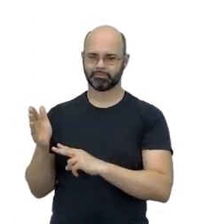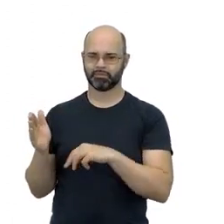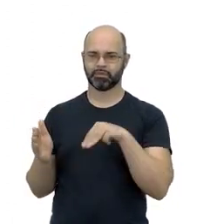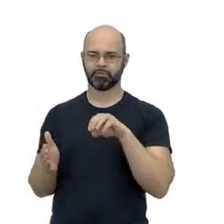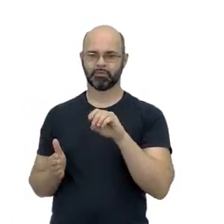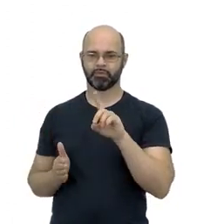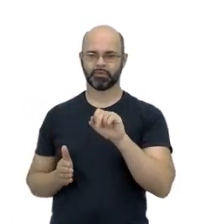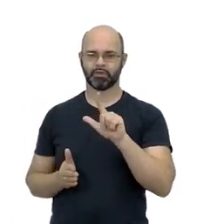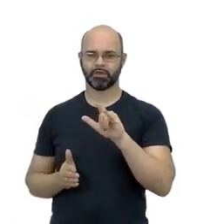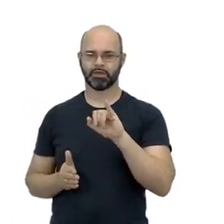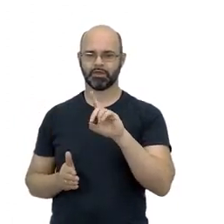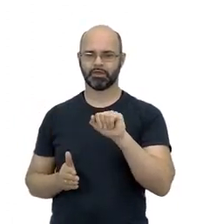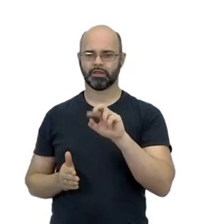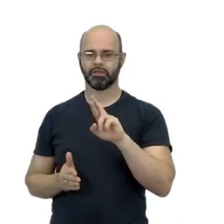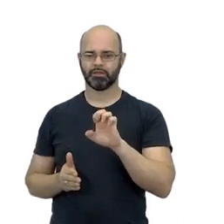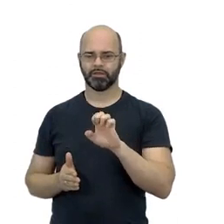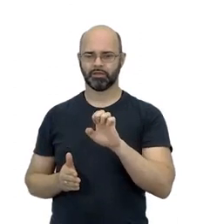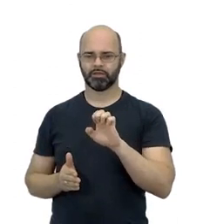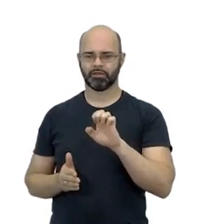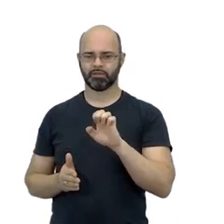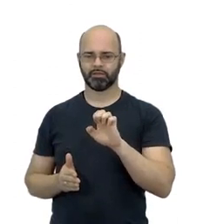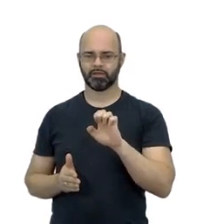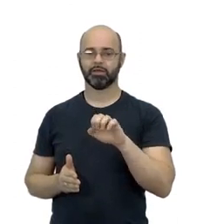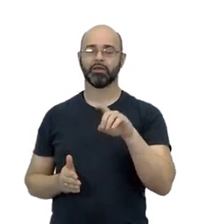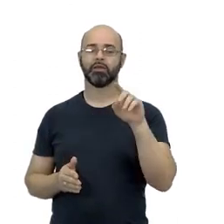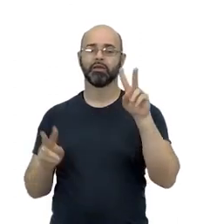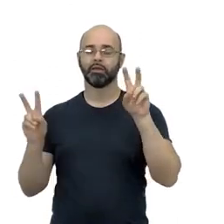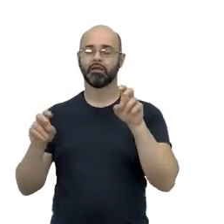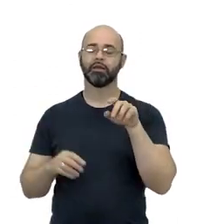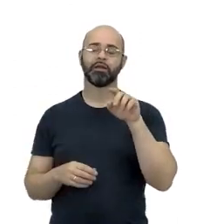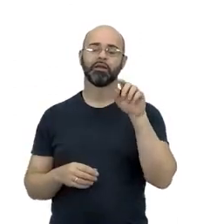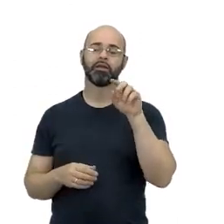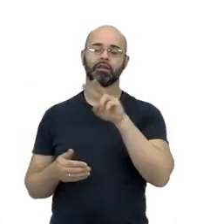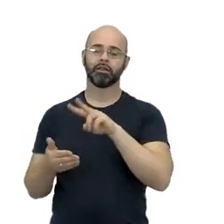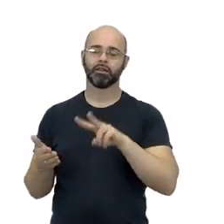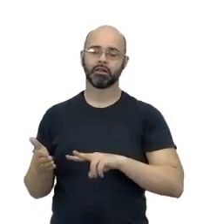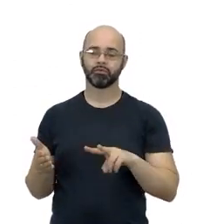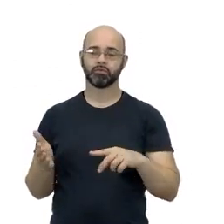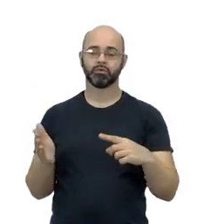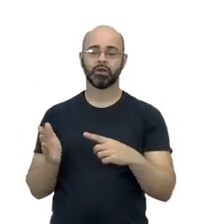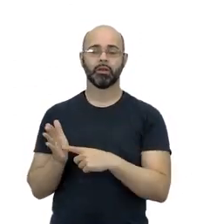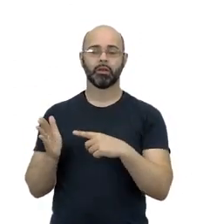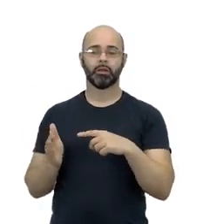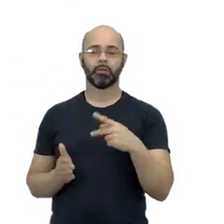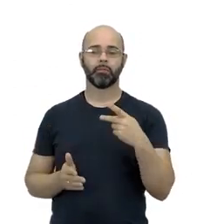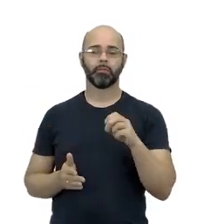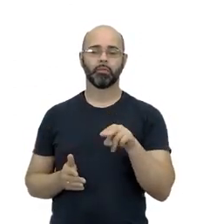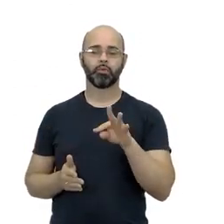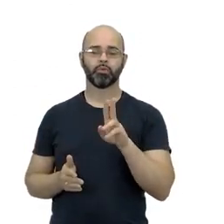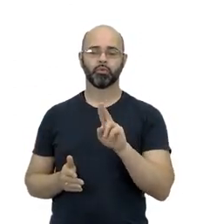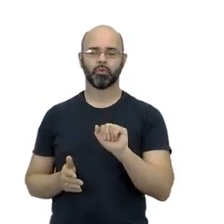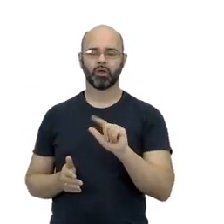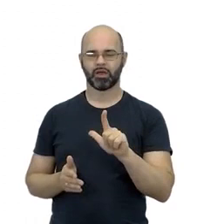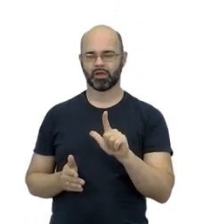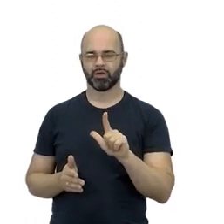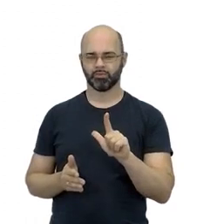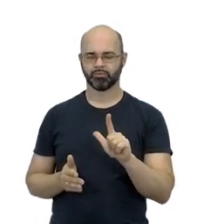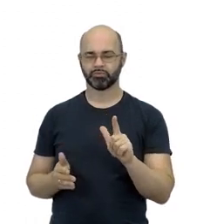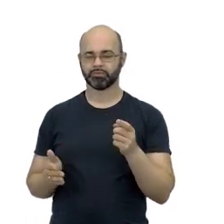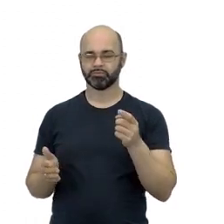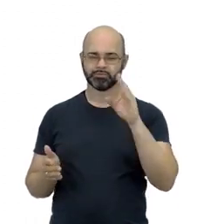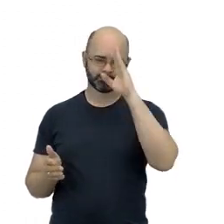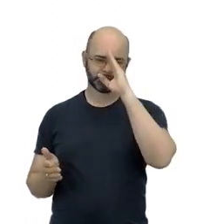vocês é a leitura pontual. A leitura pontual diz respeito, sobretudo, aos textos